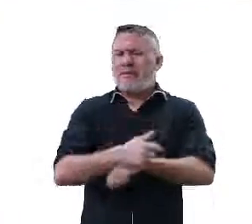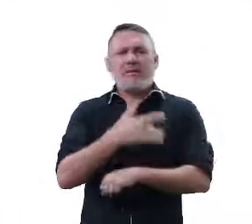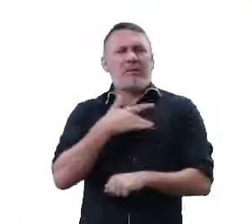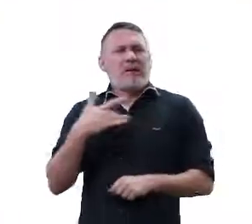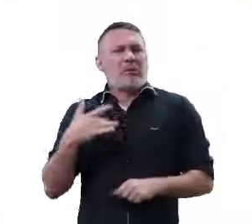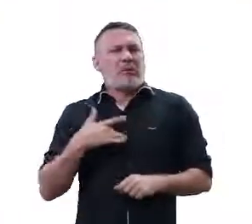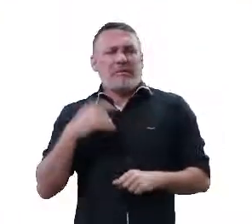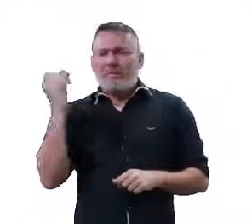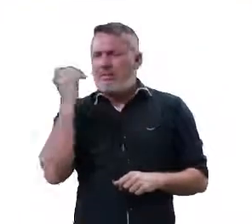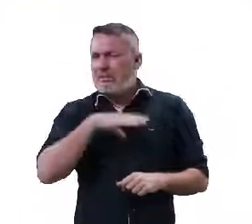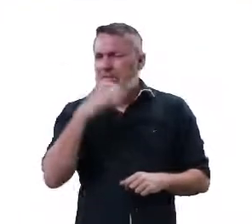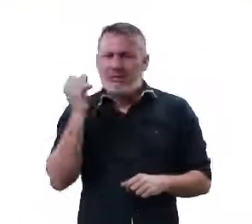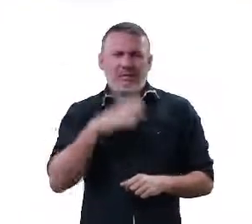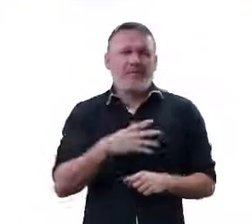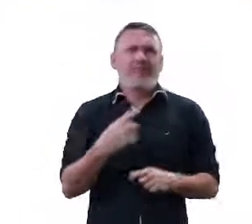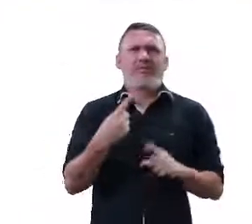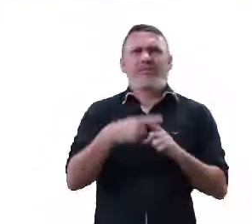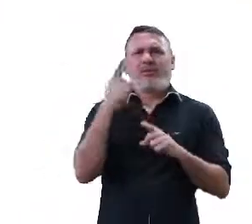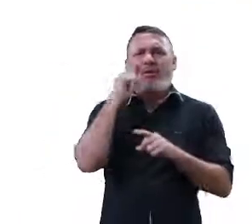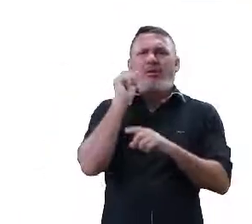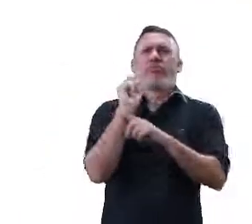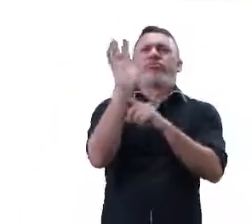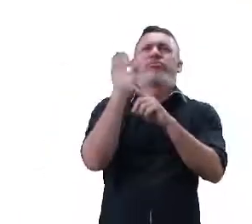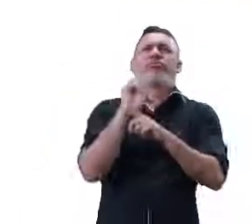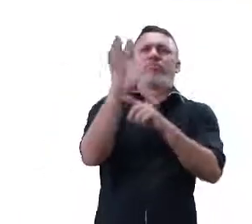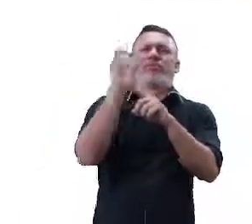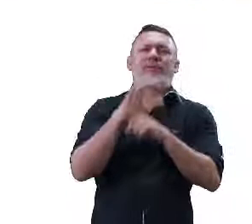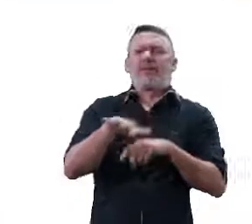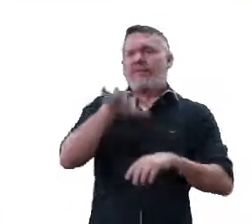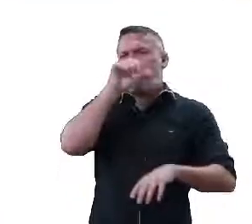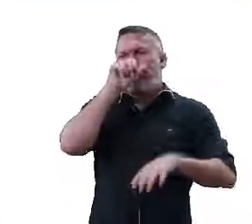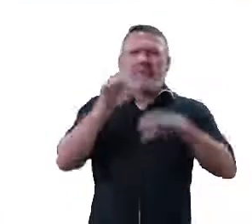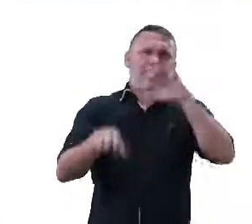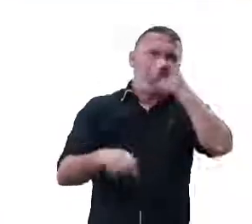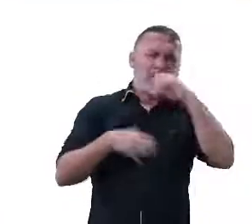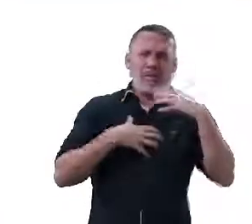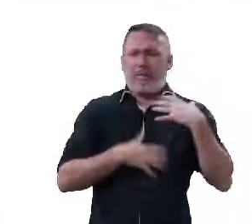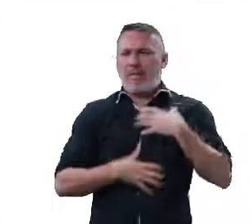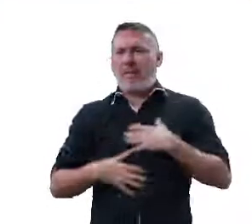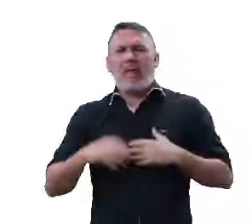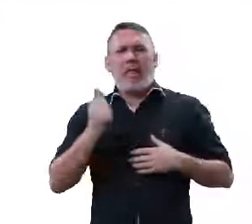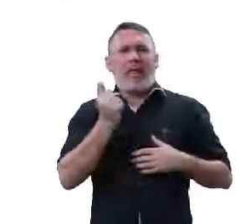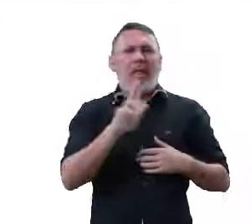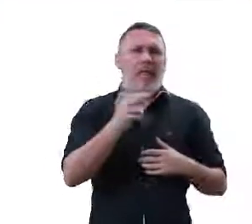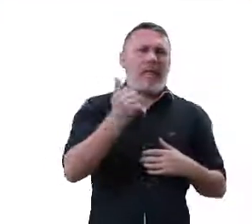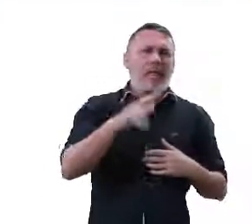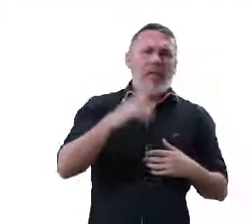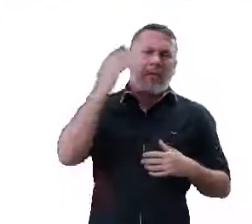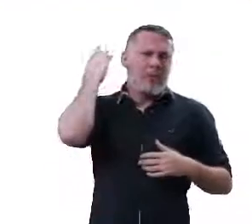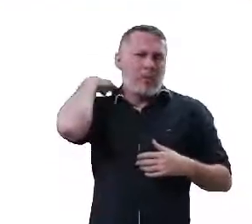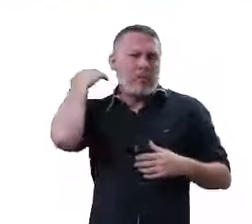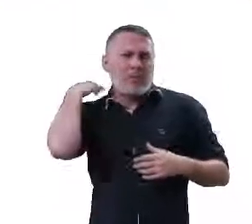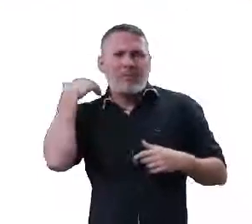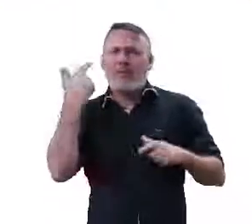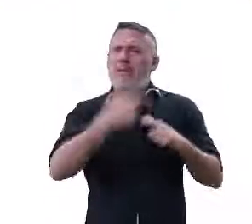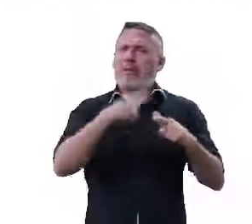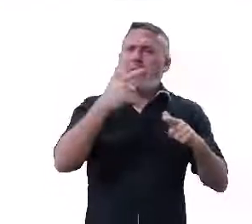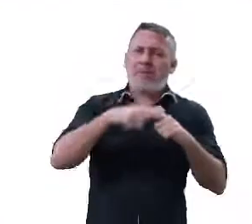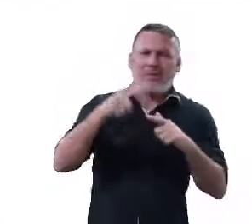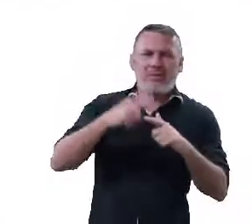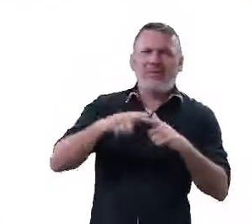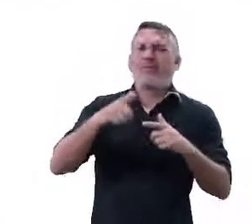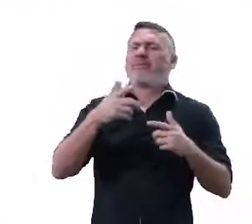vida, né? Então, com emissões imensas de dióxido, de monóxido de carbono. Então, os